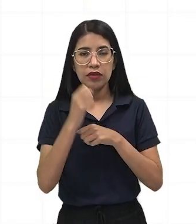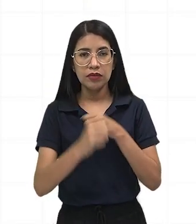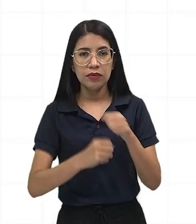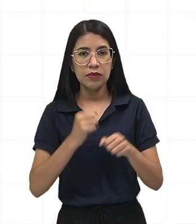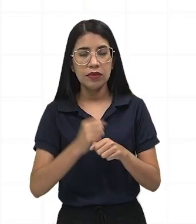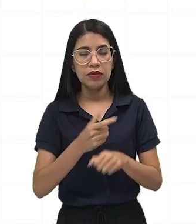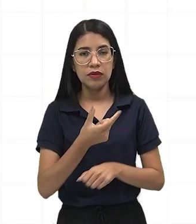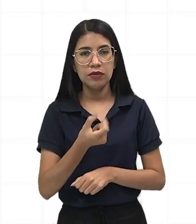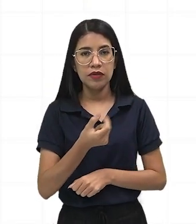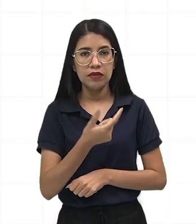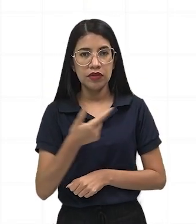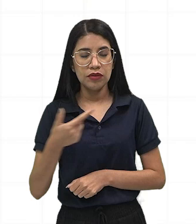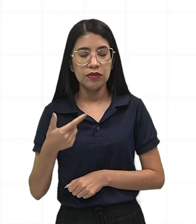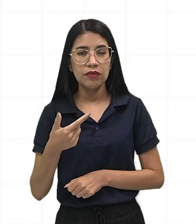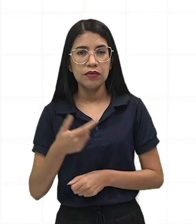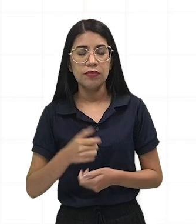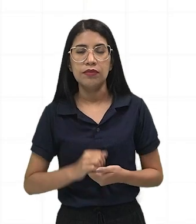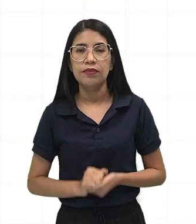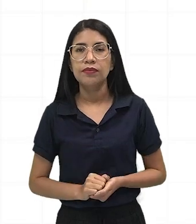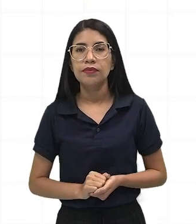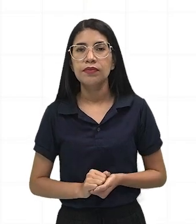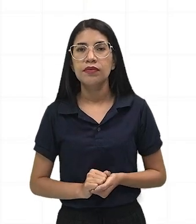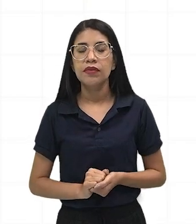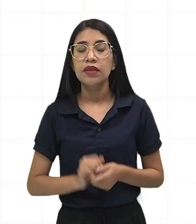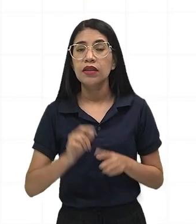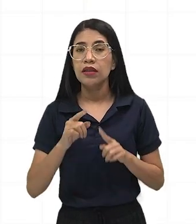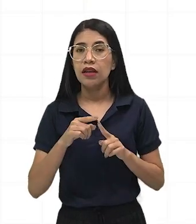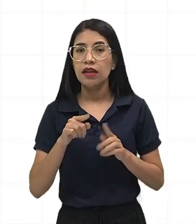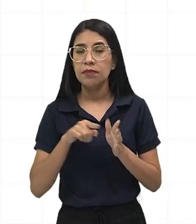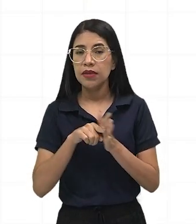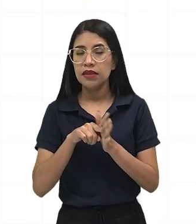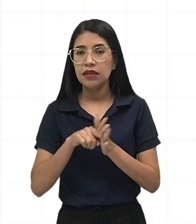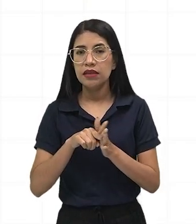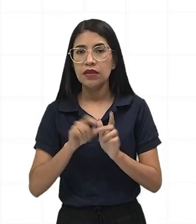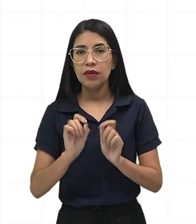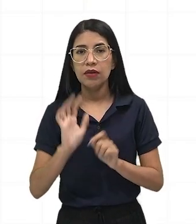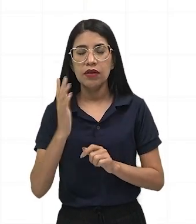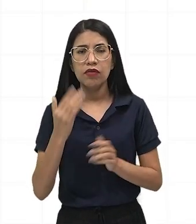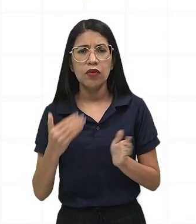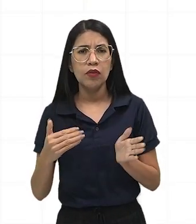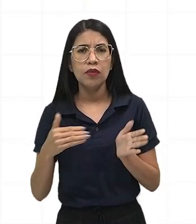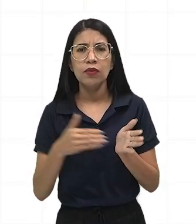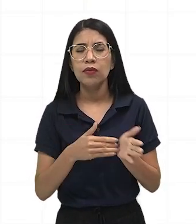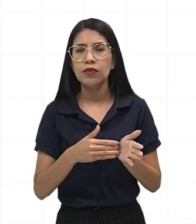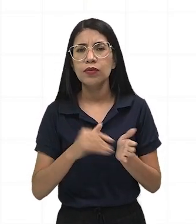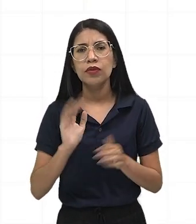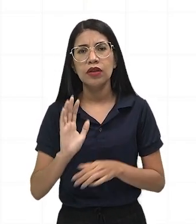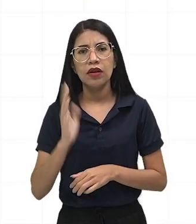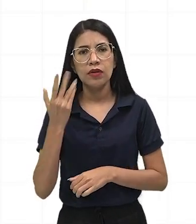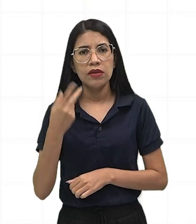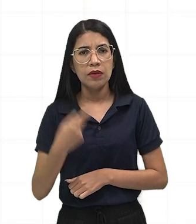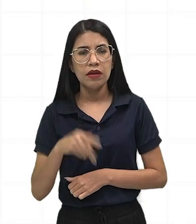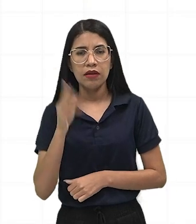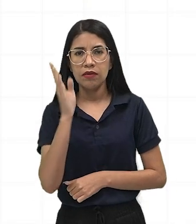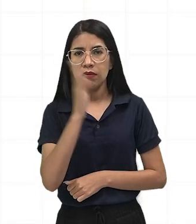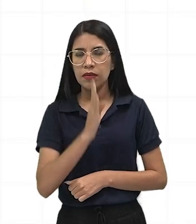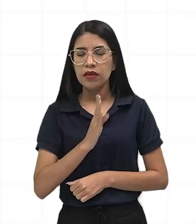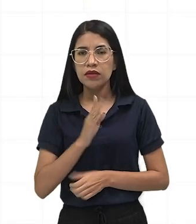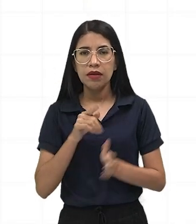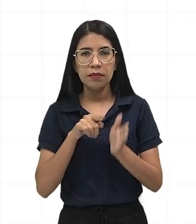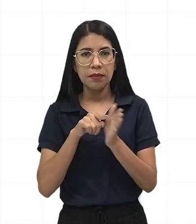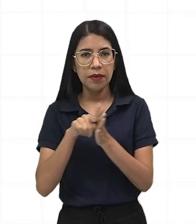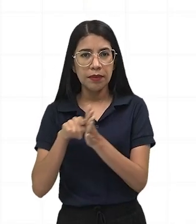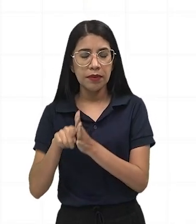2022. O censo de 2022 foi o último censo no Brasil. E